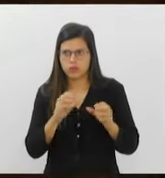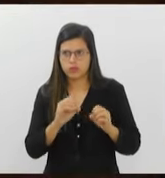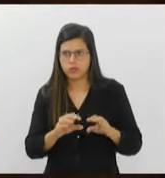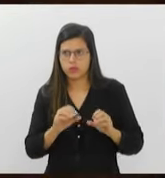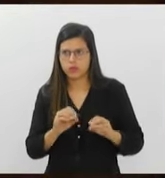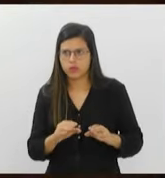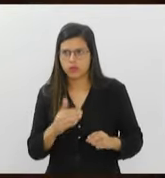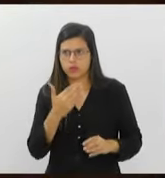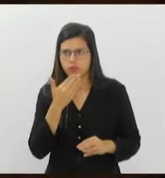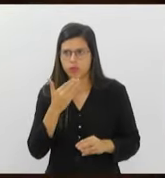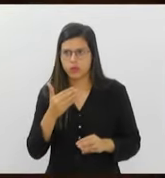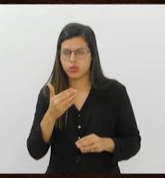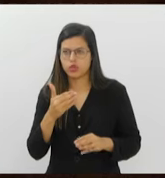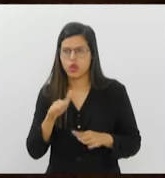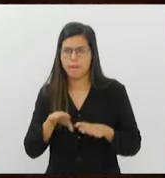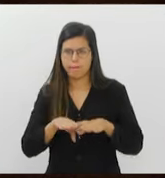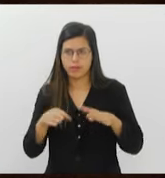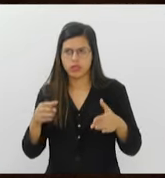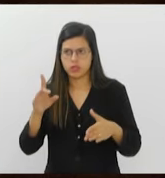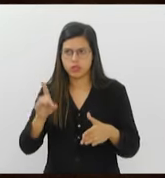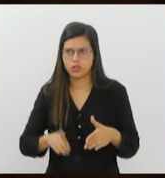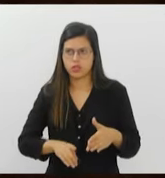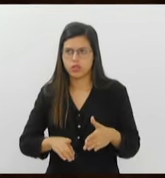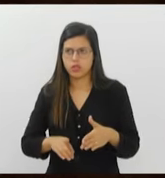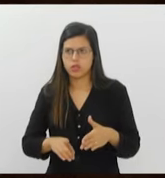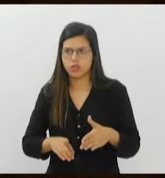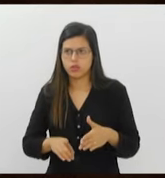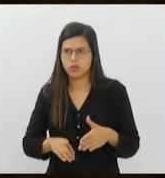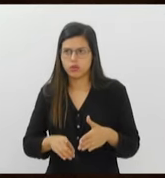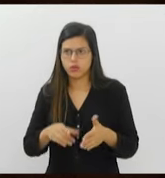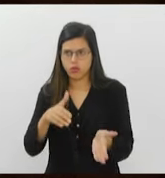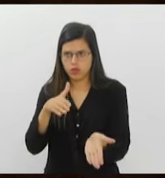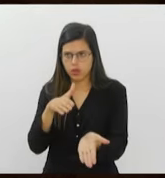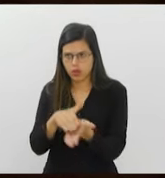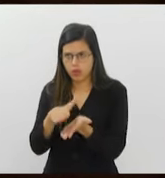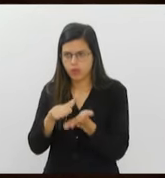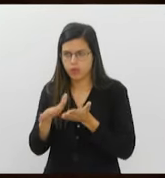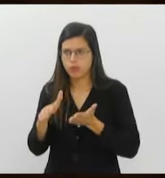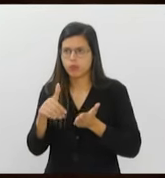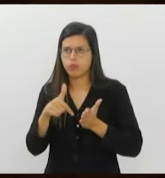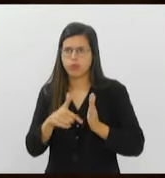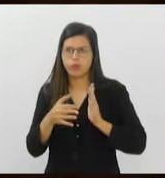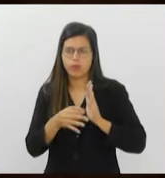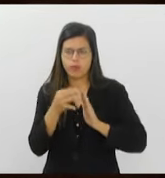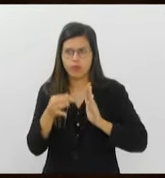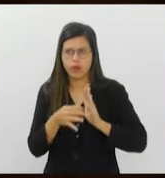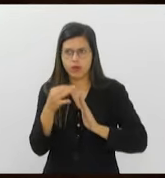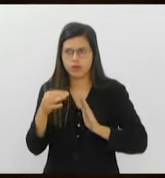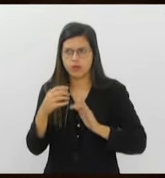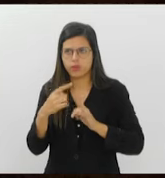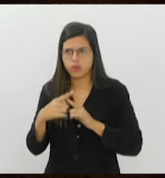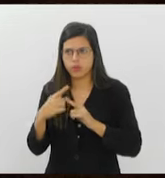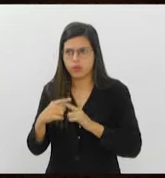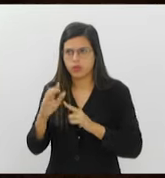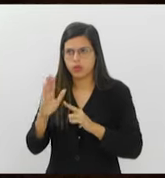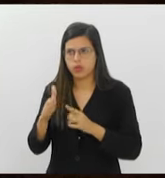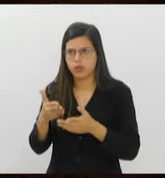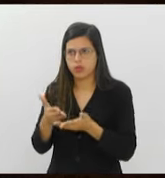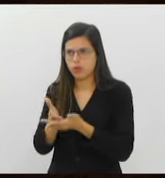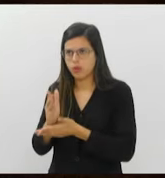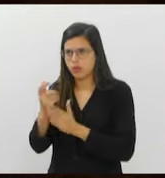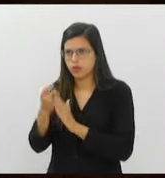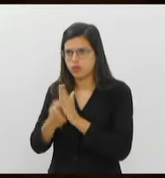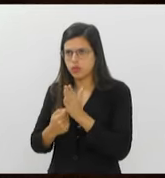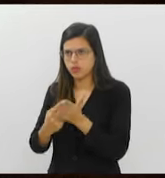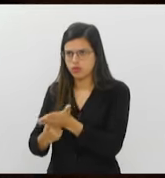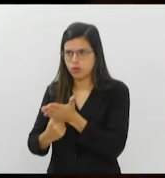Vossa Excelência, a mesa diretora, que republique, então, o parecer da Comissão de Educação, porque nós aprovamos já com o texto do acordo. Ok. Obrigado.